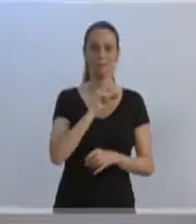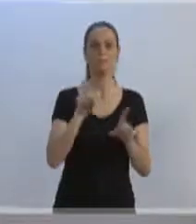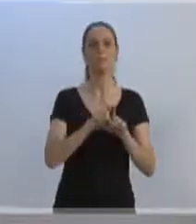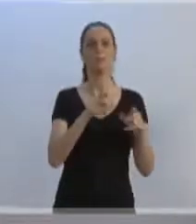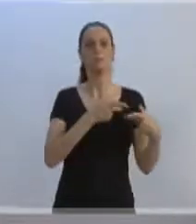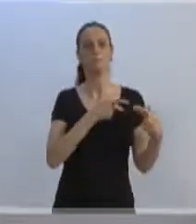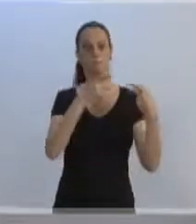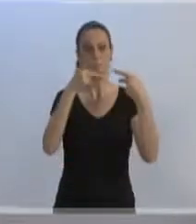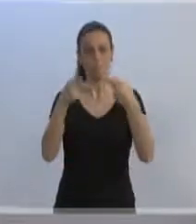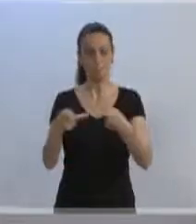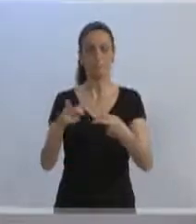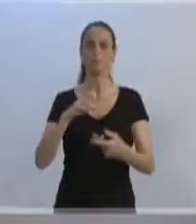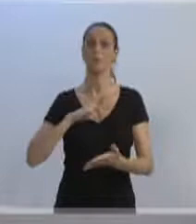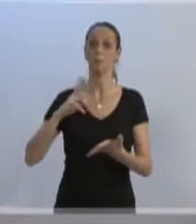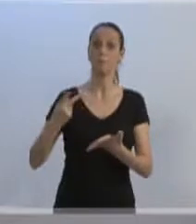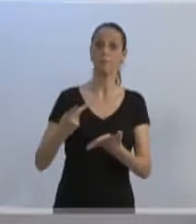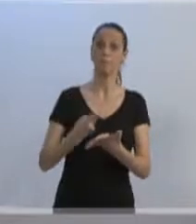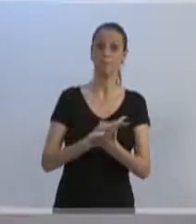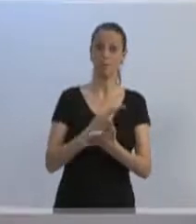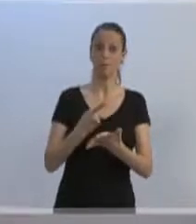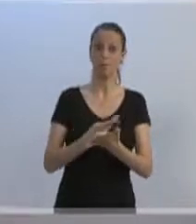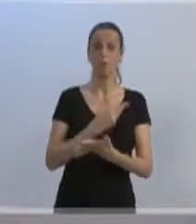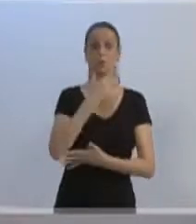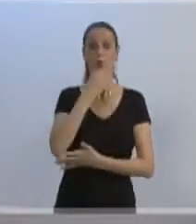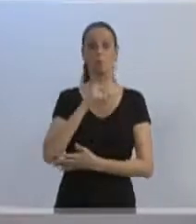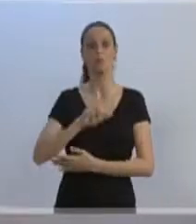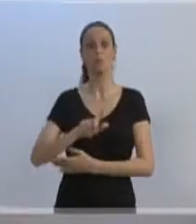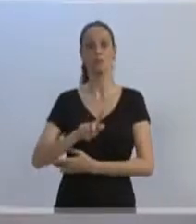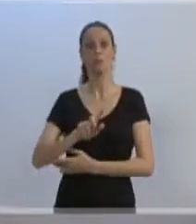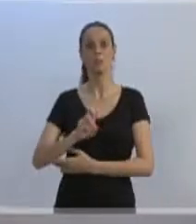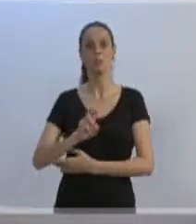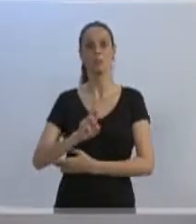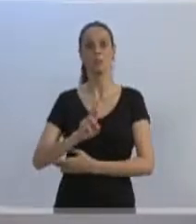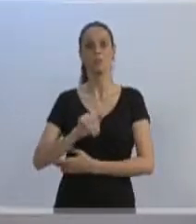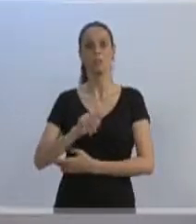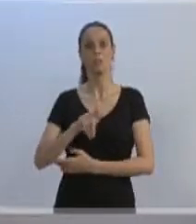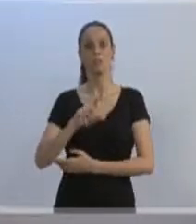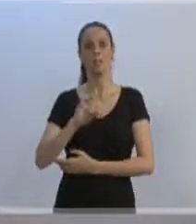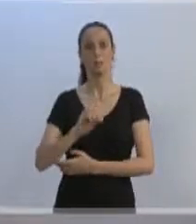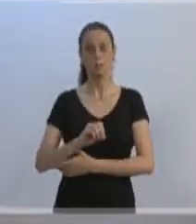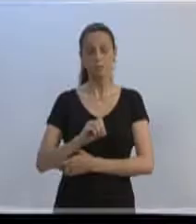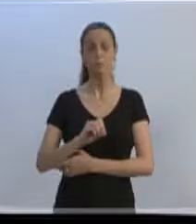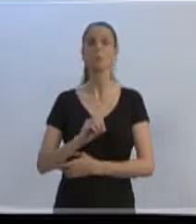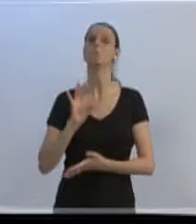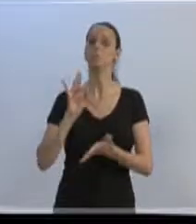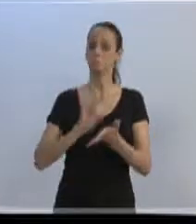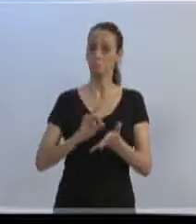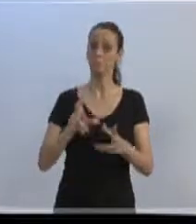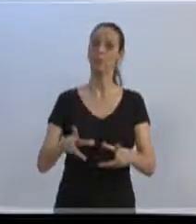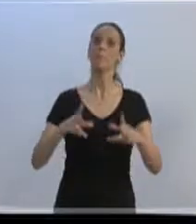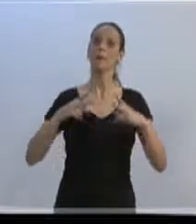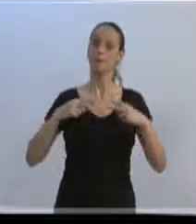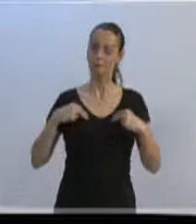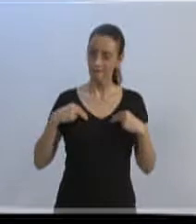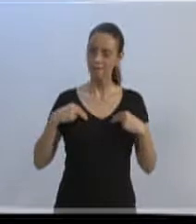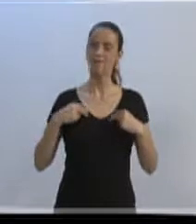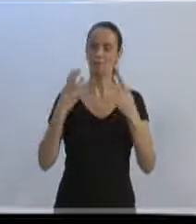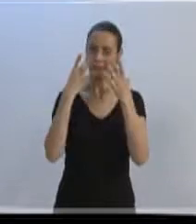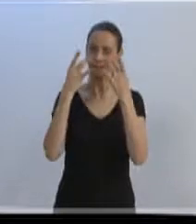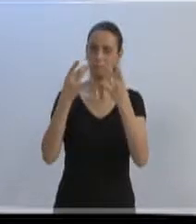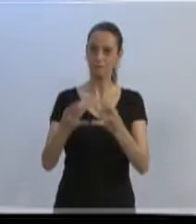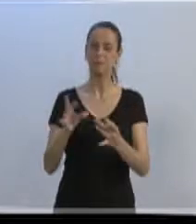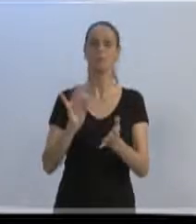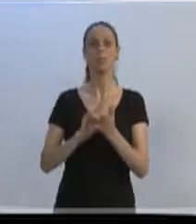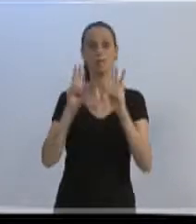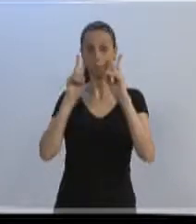presente no grande evento do geraldo schmitt sobrinho no salto norte com certeza merece todo o nosso olhar em nosso